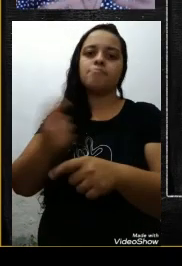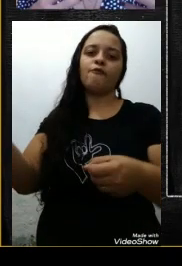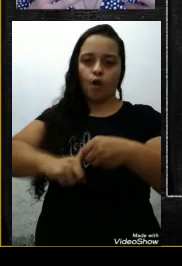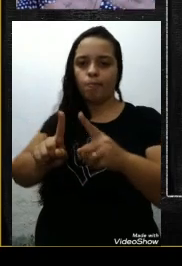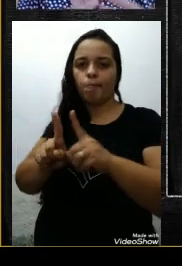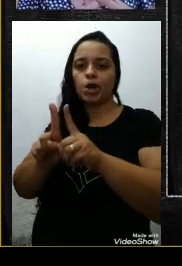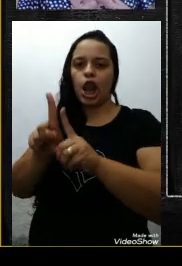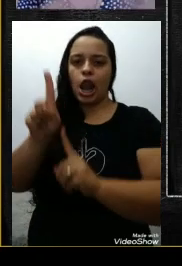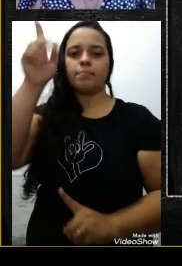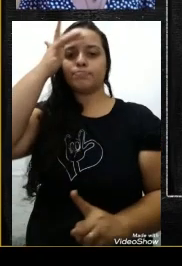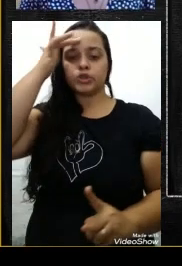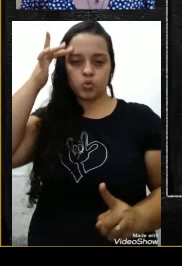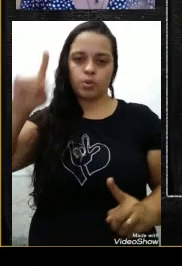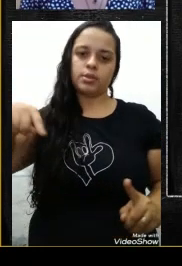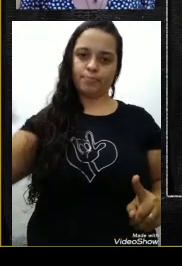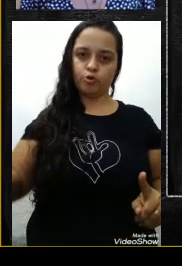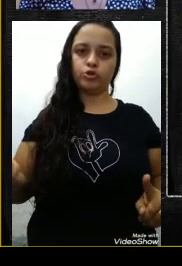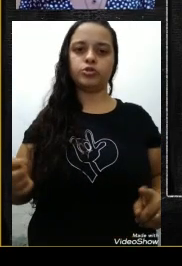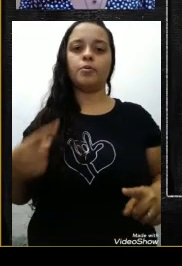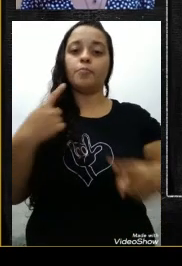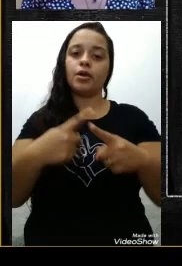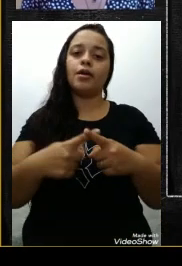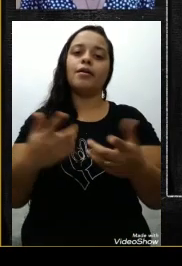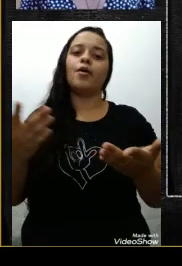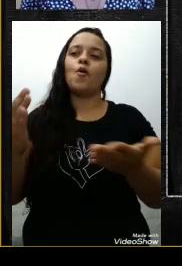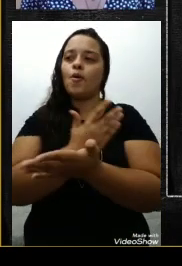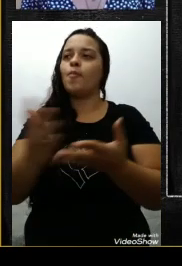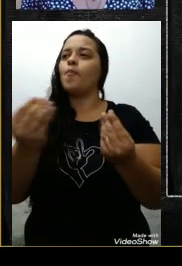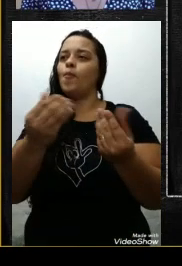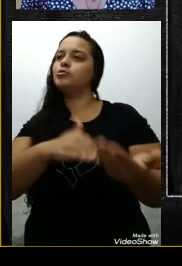de mortos, né? A partir dos mortos